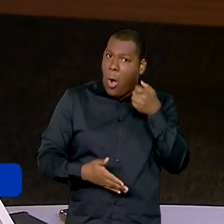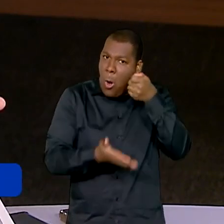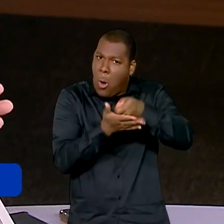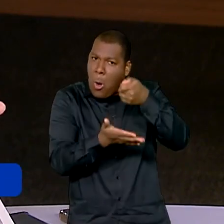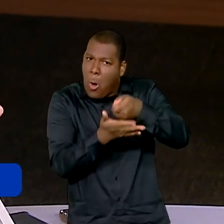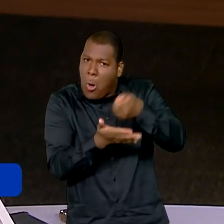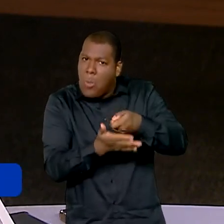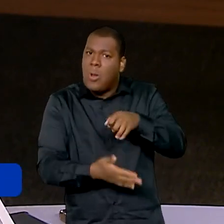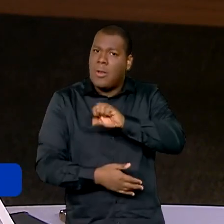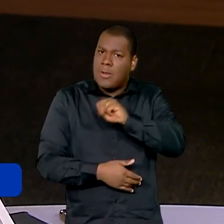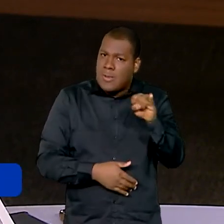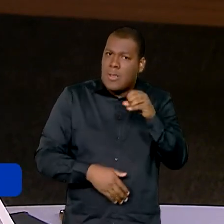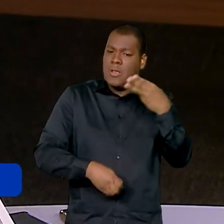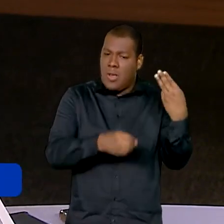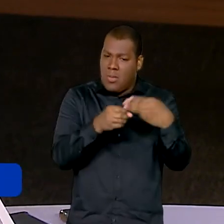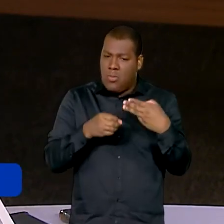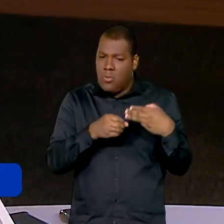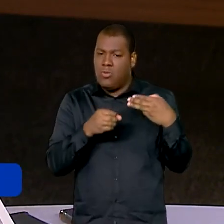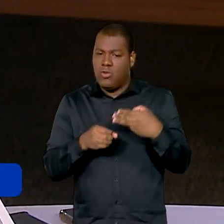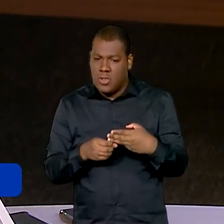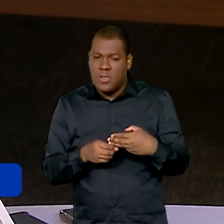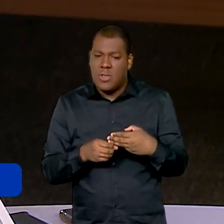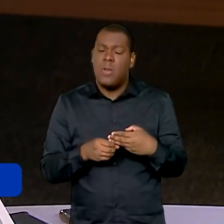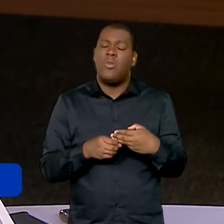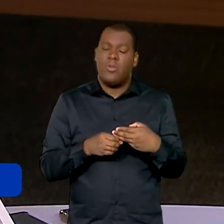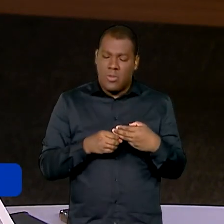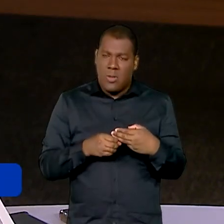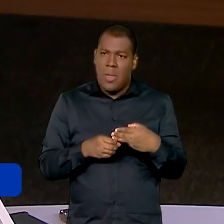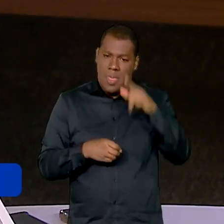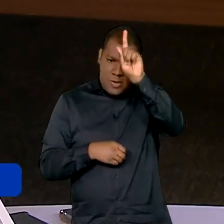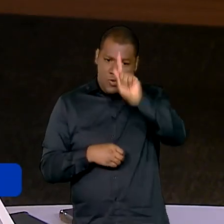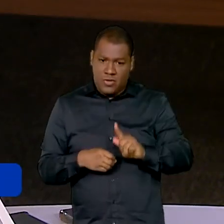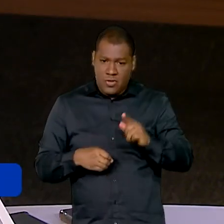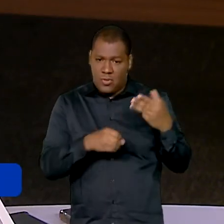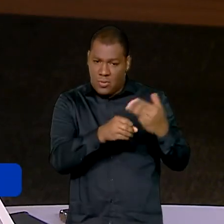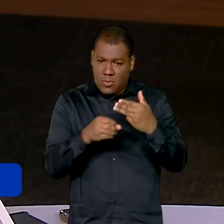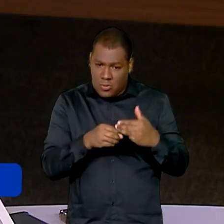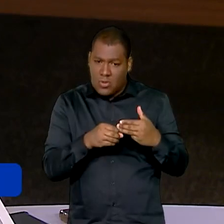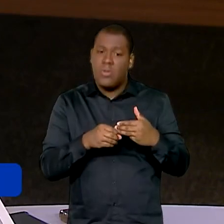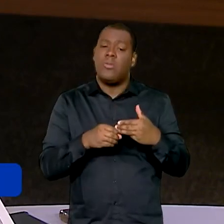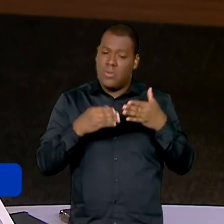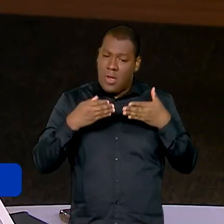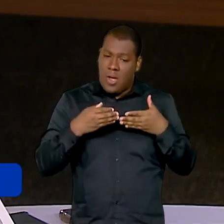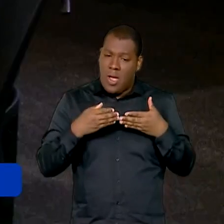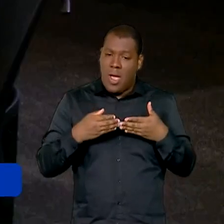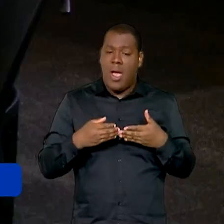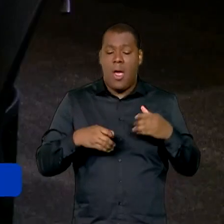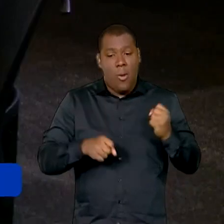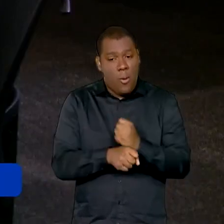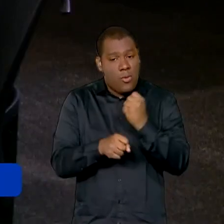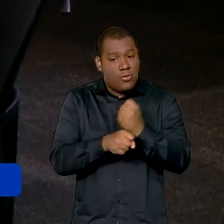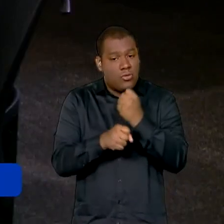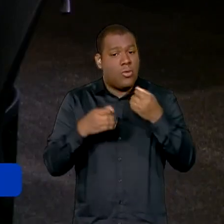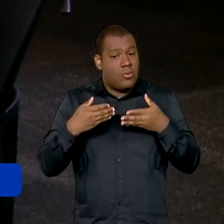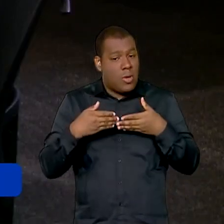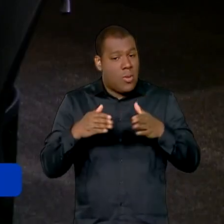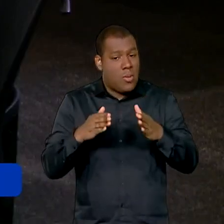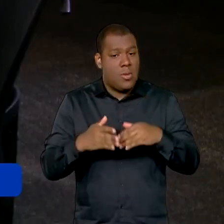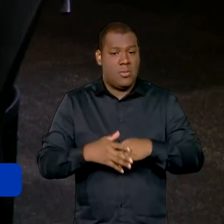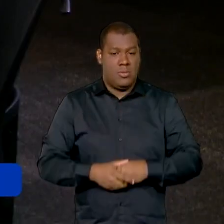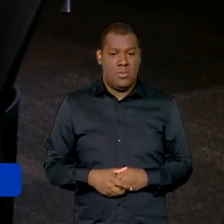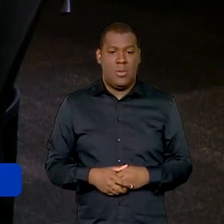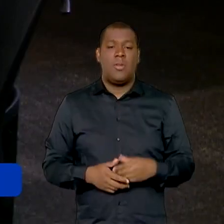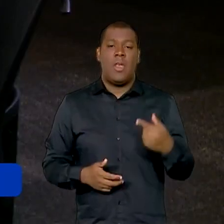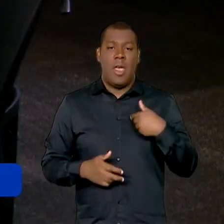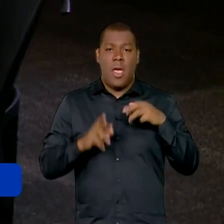fazendo. Nós estamos buscando simplificar todo o processo. Essa semana mesmo nós estávamos reunidos com o ministro